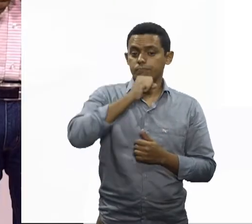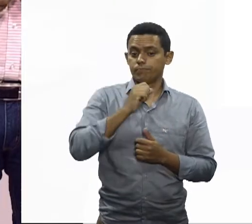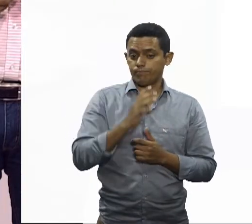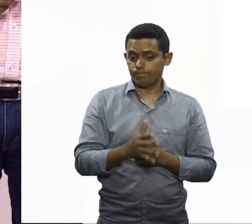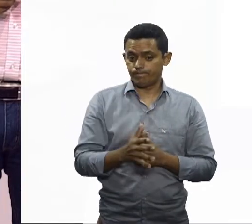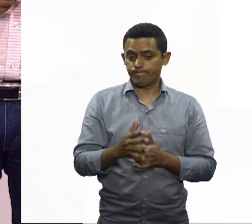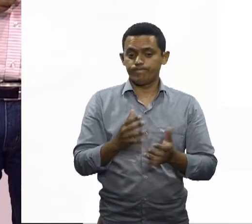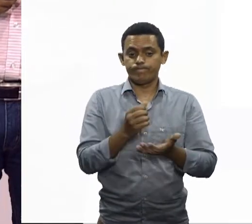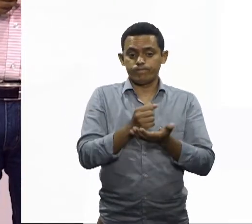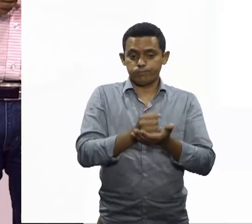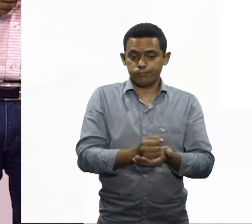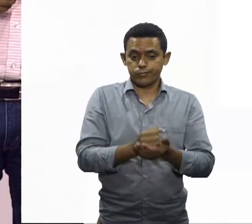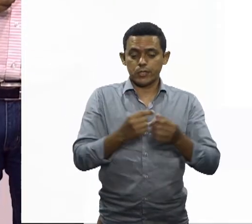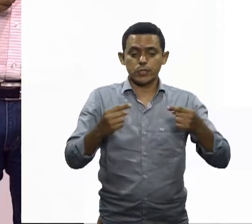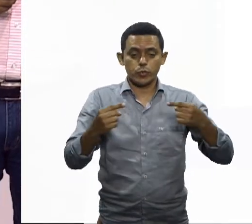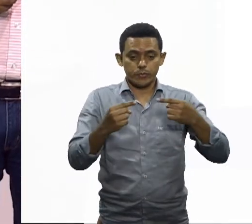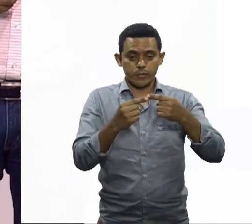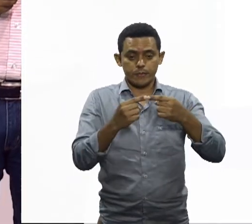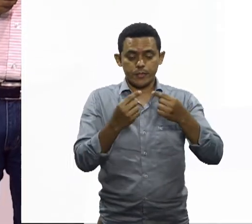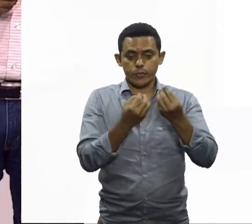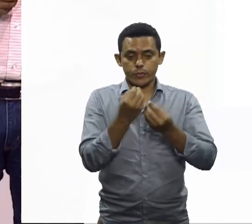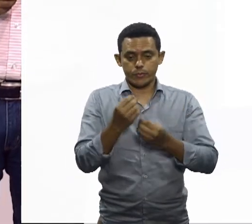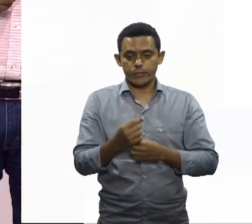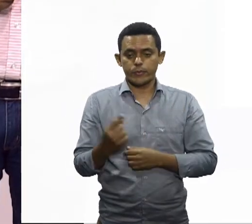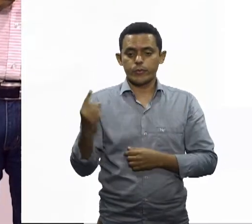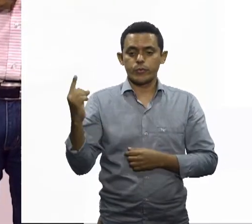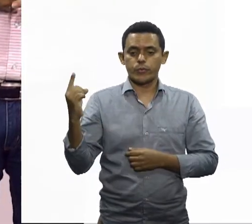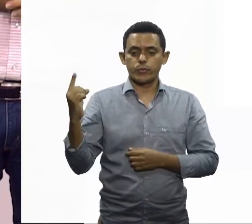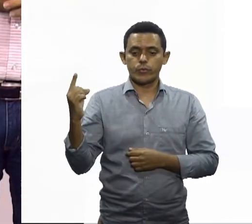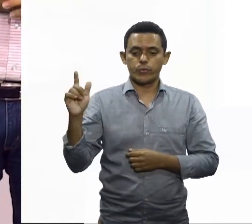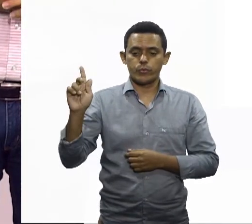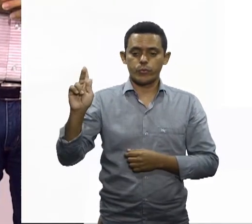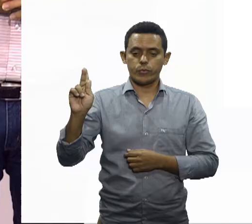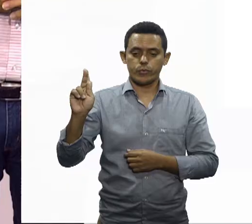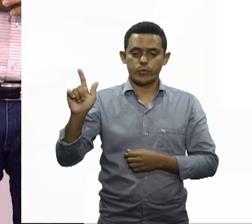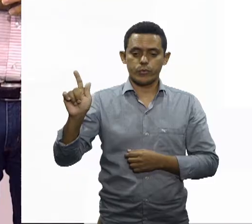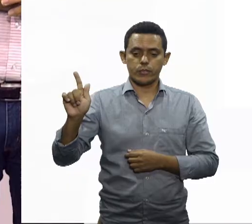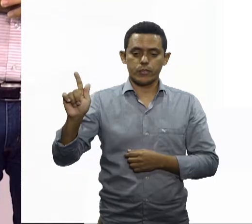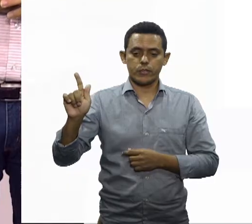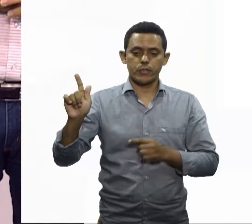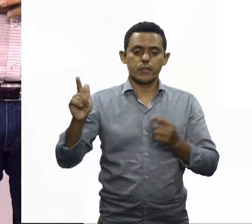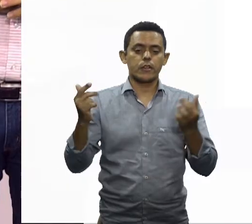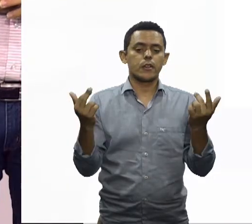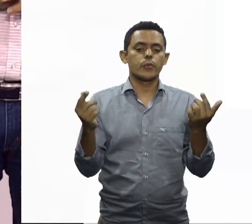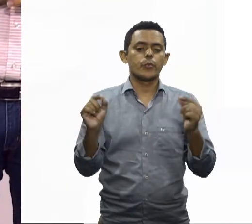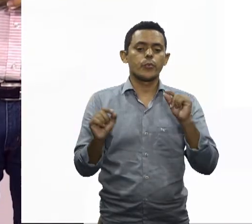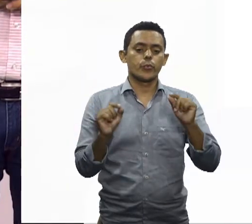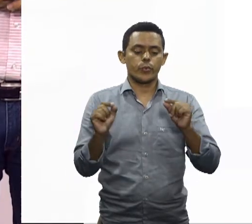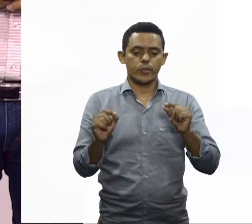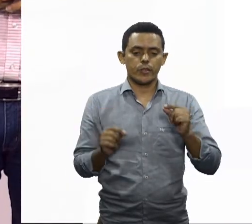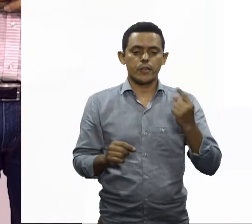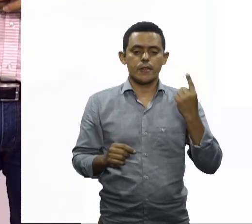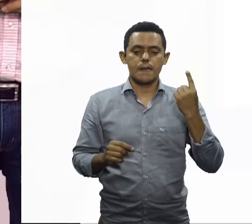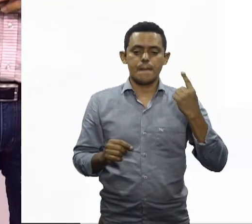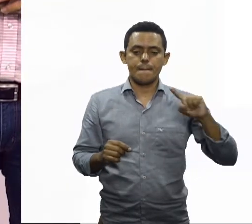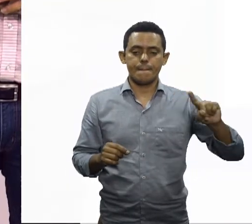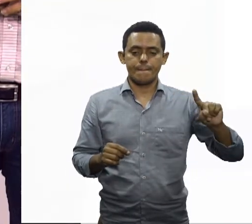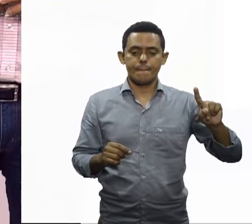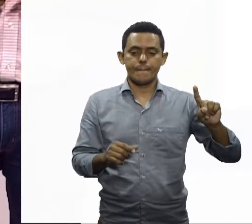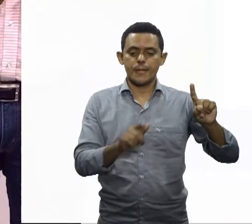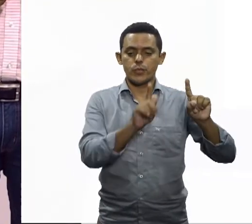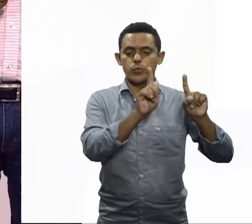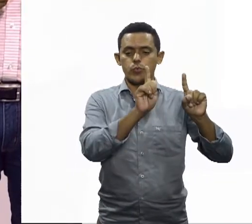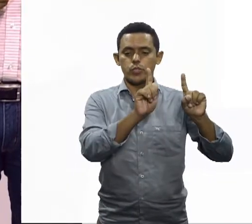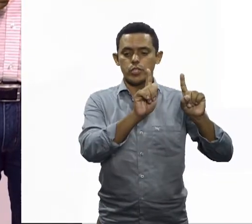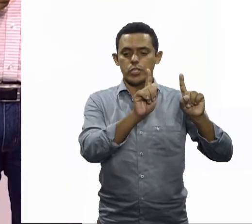aplicações. Então, ali, ó, 1 quilograma equivale a quantos gramas? 1.000 gramas. Observe lá na tabelinha,